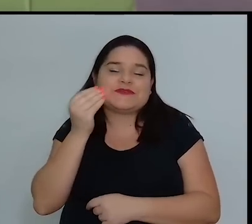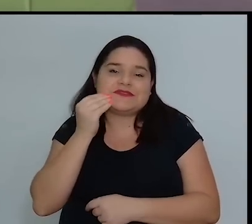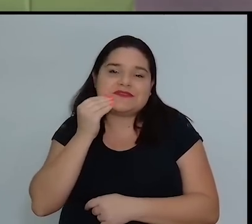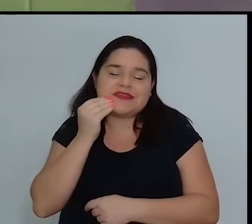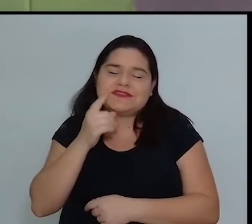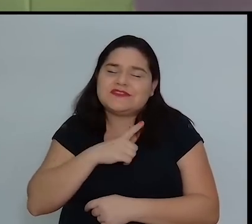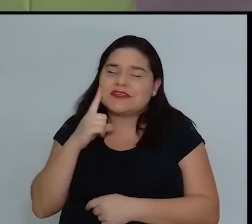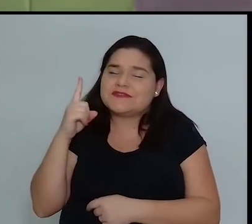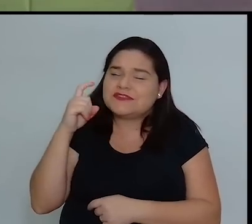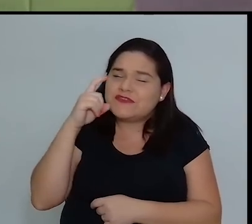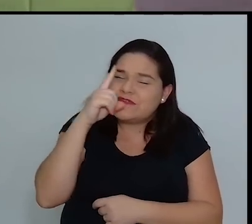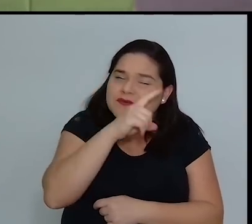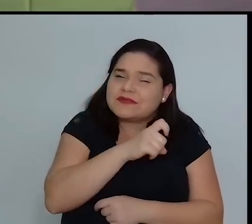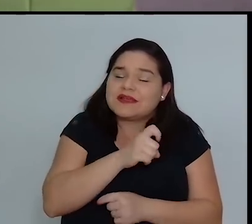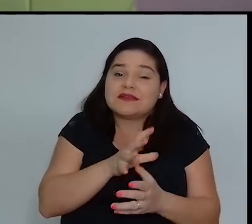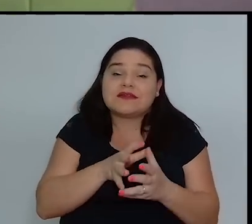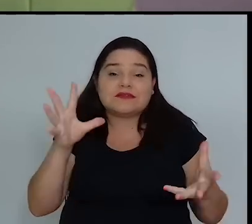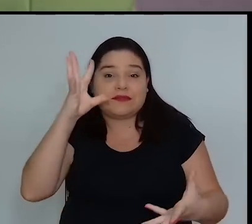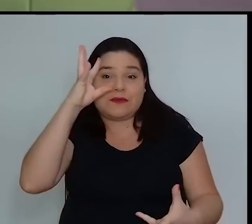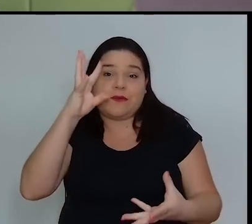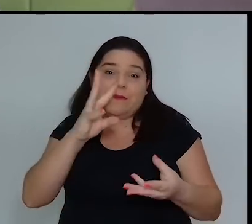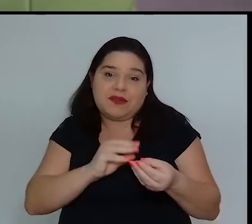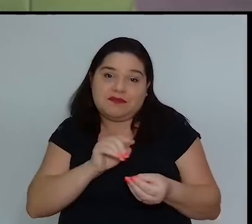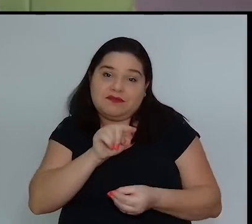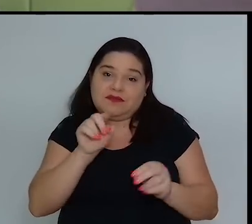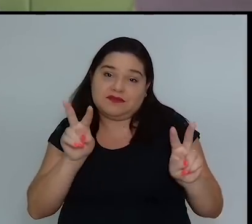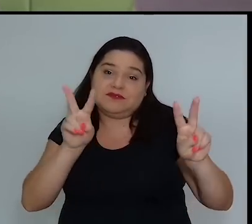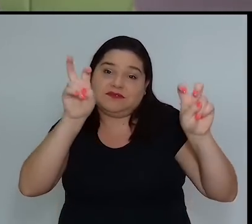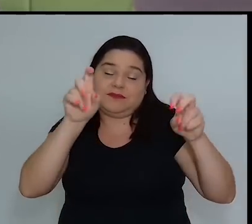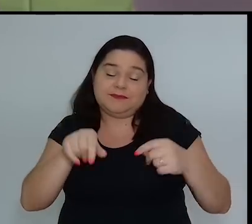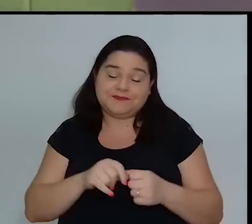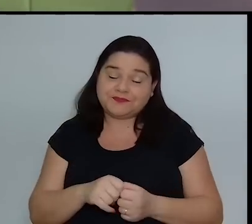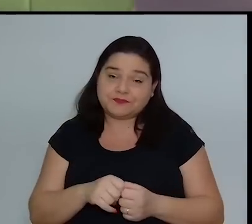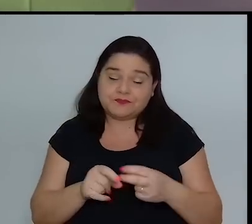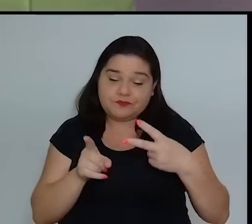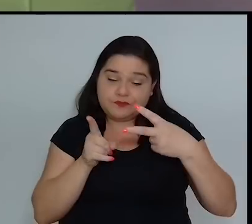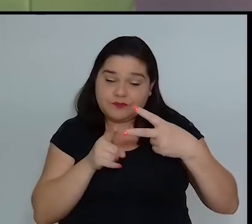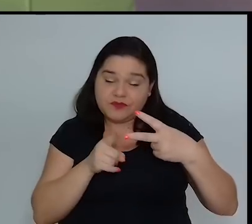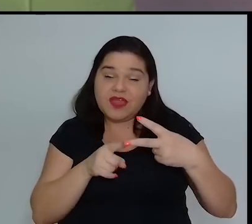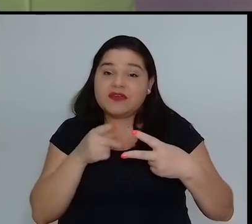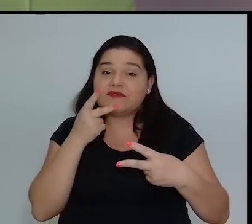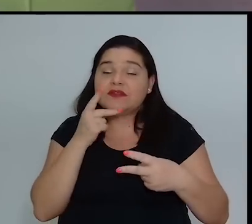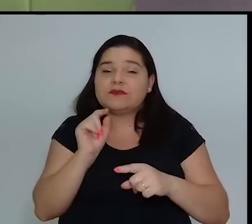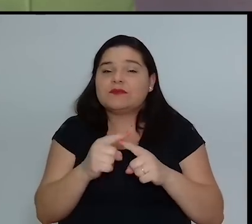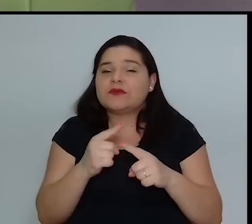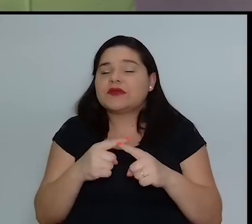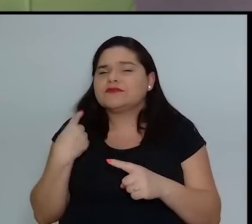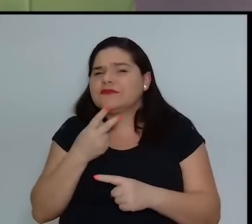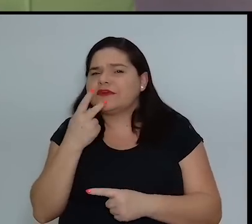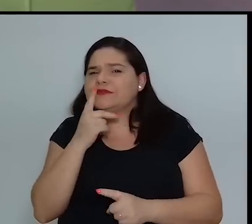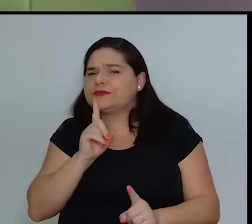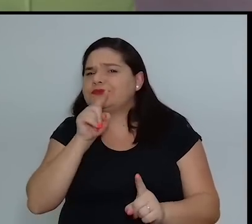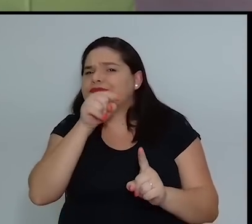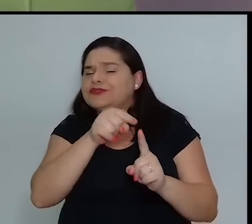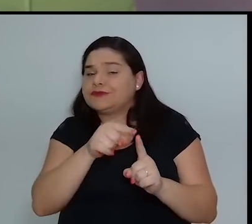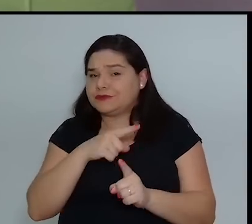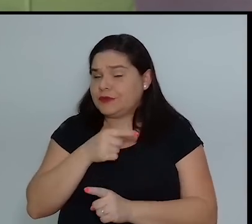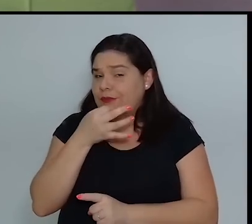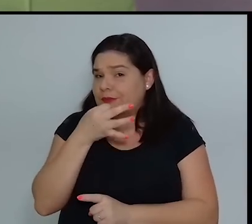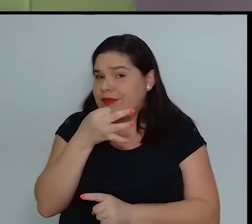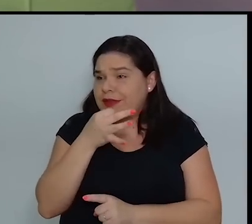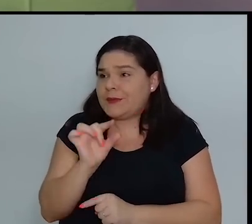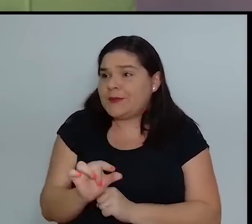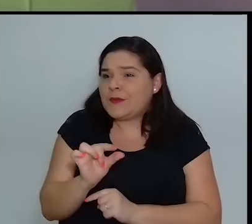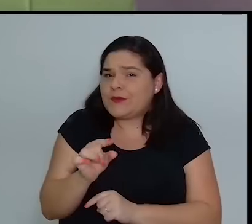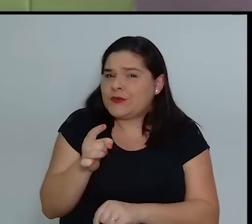dificuldade de entender isso a outra é porque nós temos falando objetivamente e E aí eu tenho uma opinião talvez